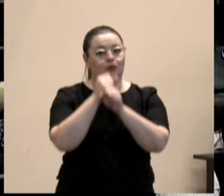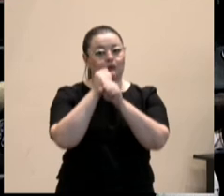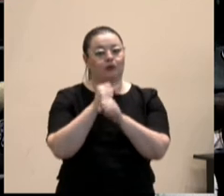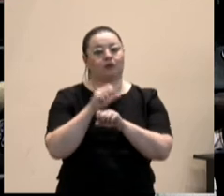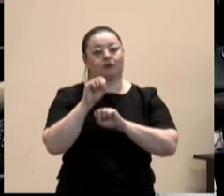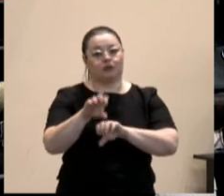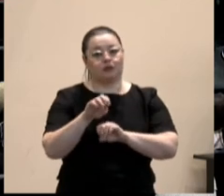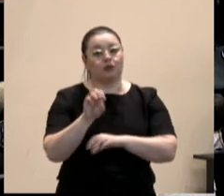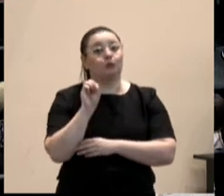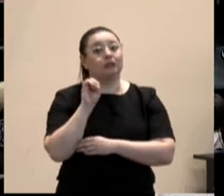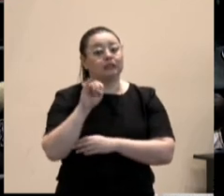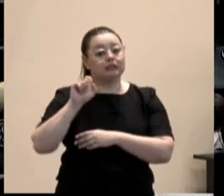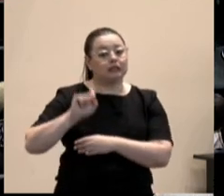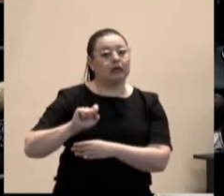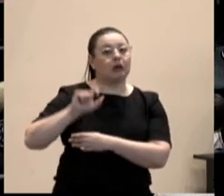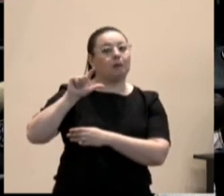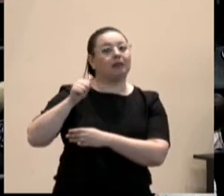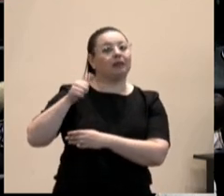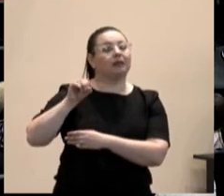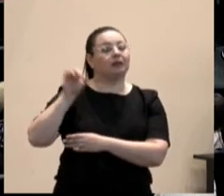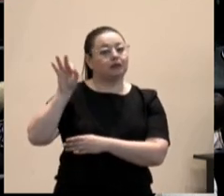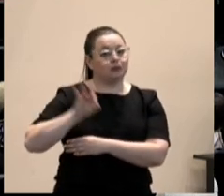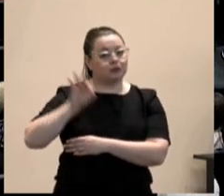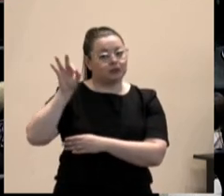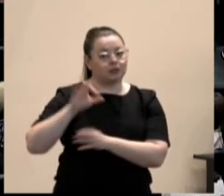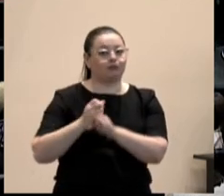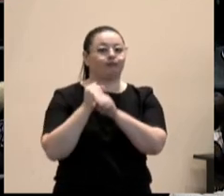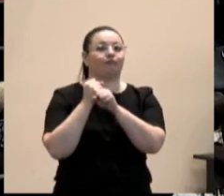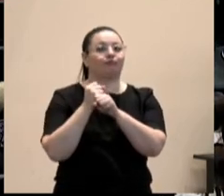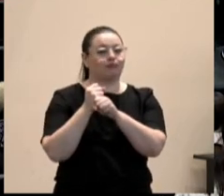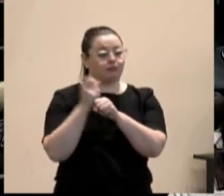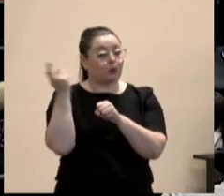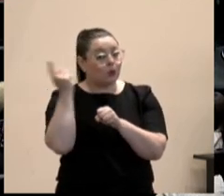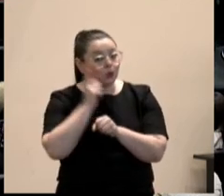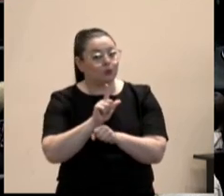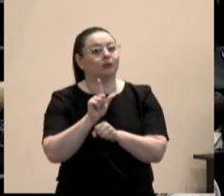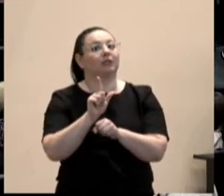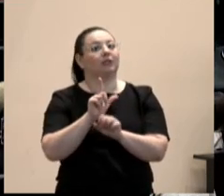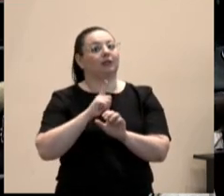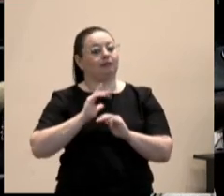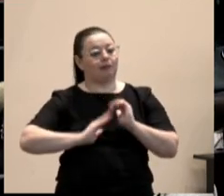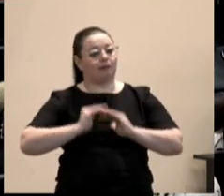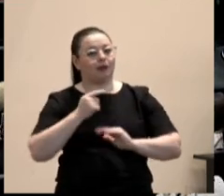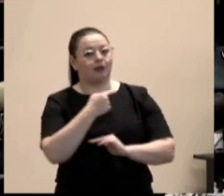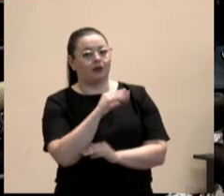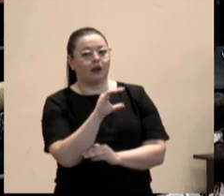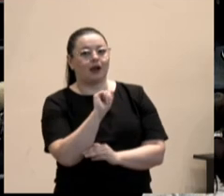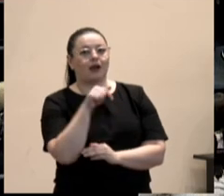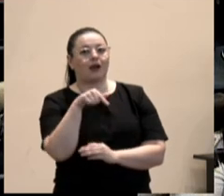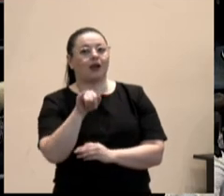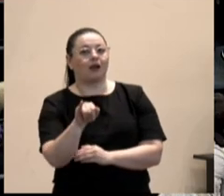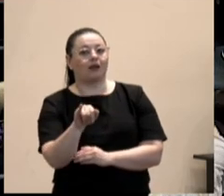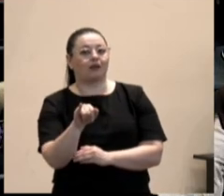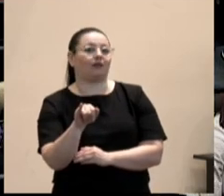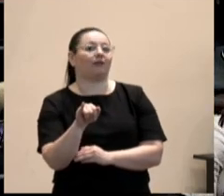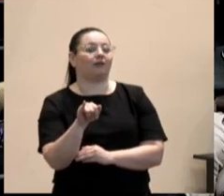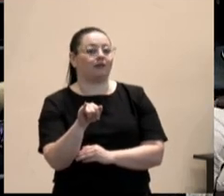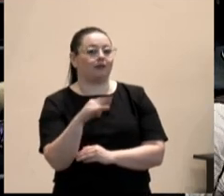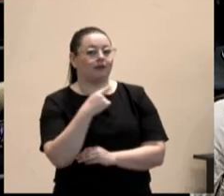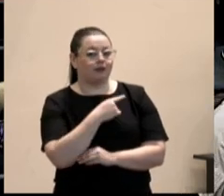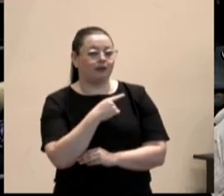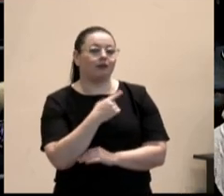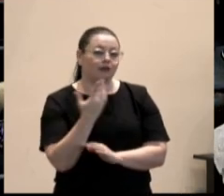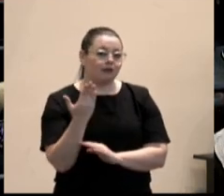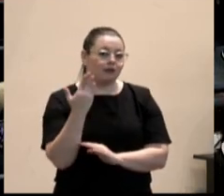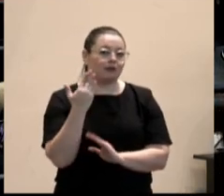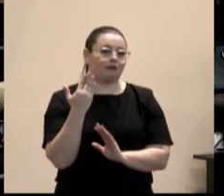10%. Seria 10% aquele dinheiro total lá, para conseguir colocar esse caqui. No nosso entender da Fineduca, não é